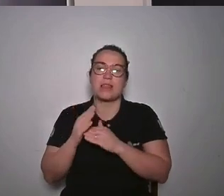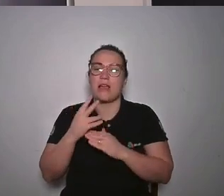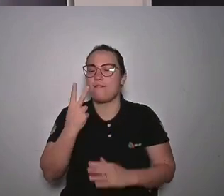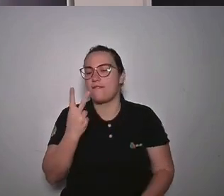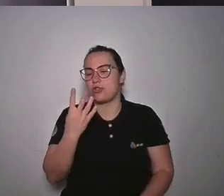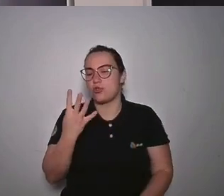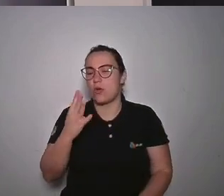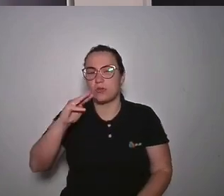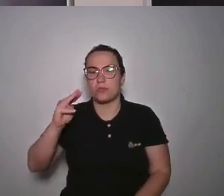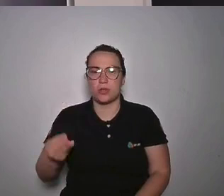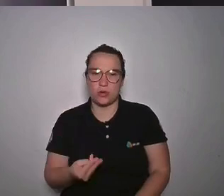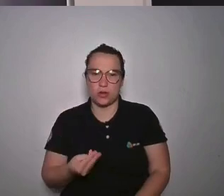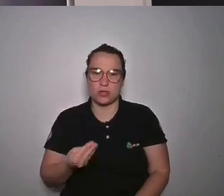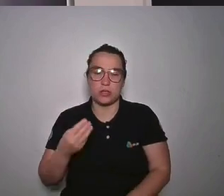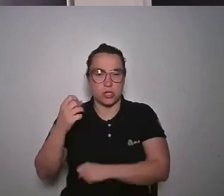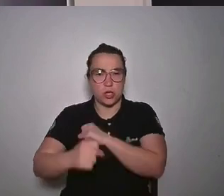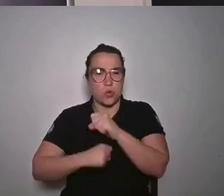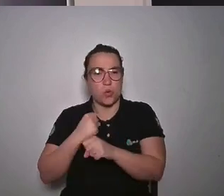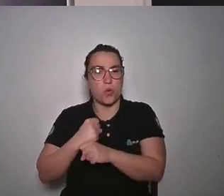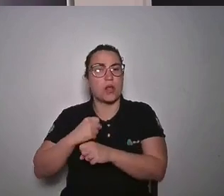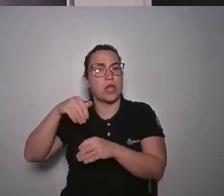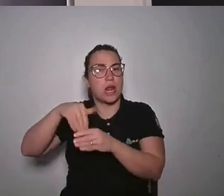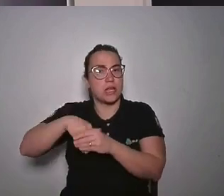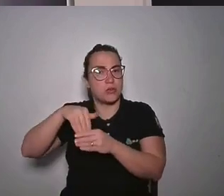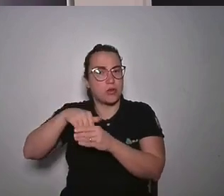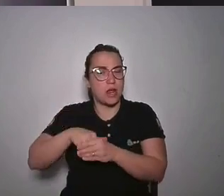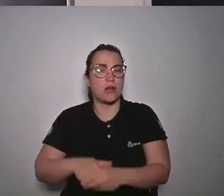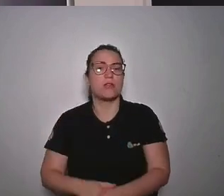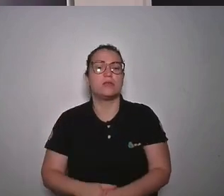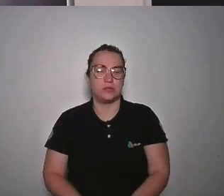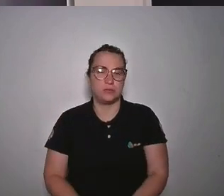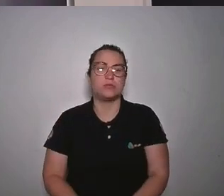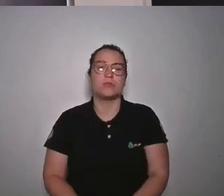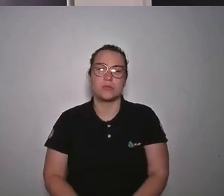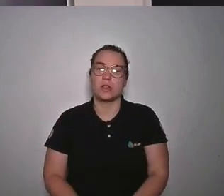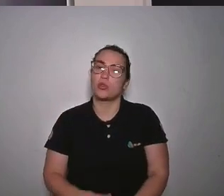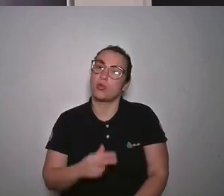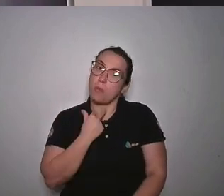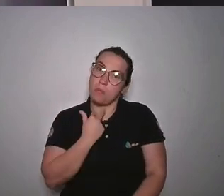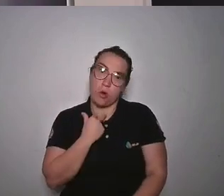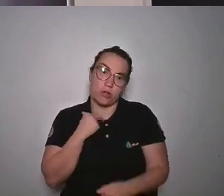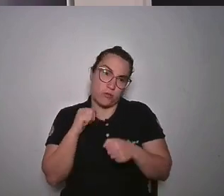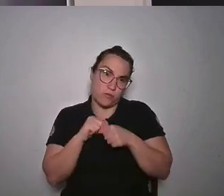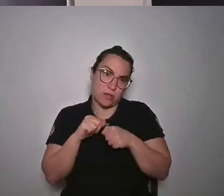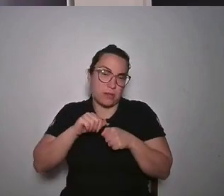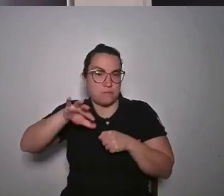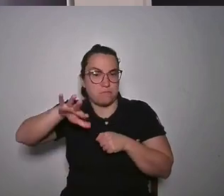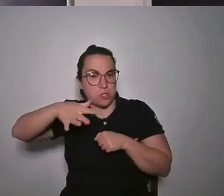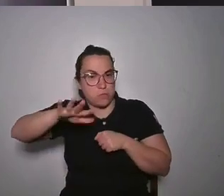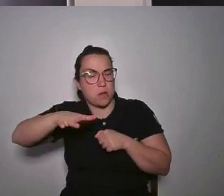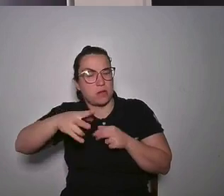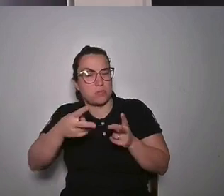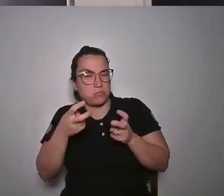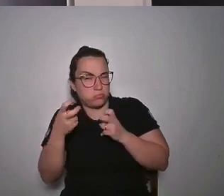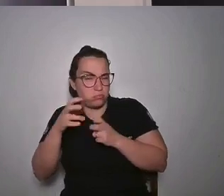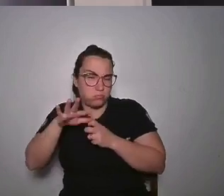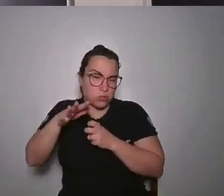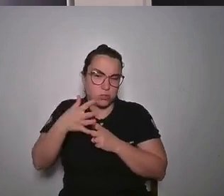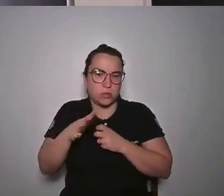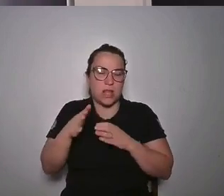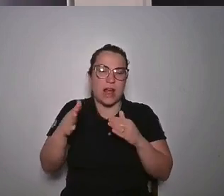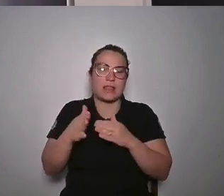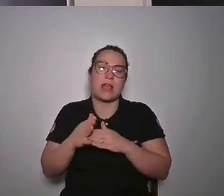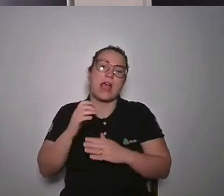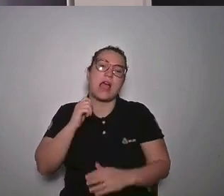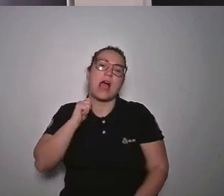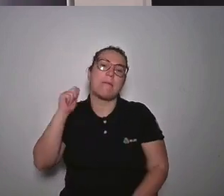É claro que é um ano eleitoral, no ano eleitoral você não pode fazer, mas a gente previu, porque se a gente conseguir até abril do ano